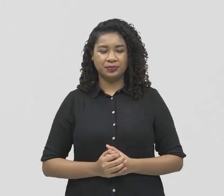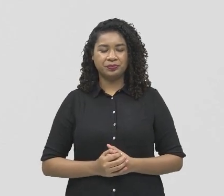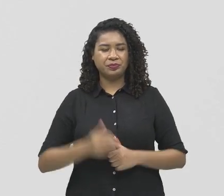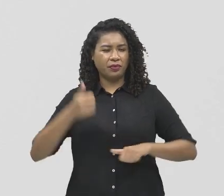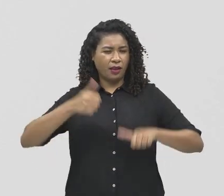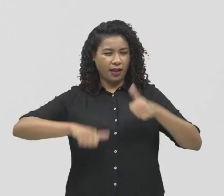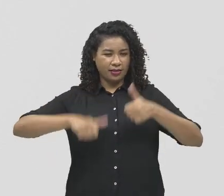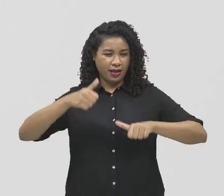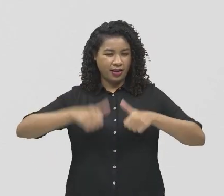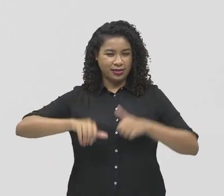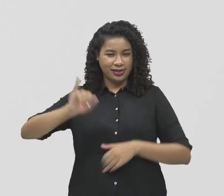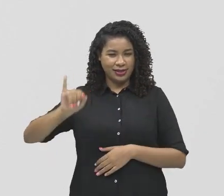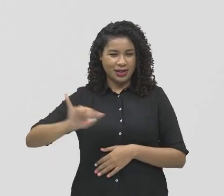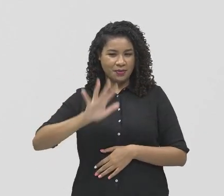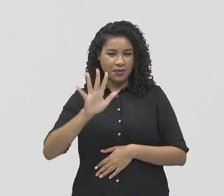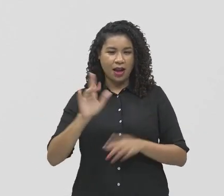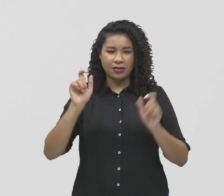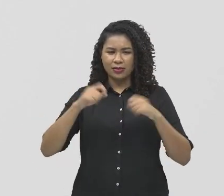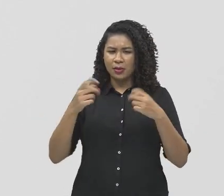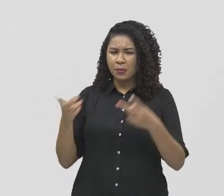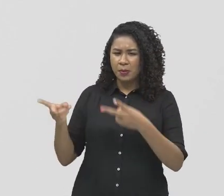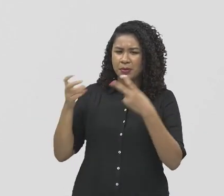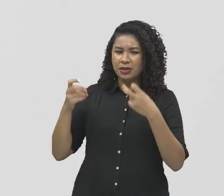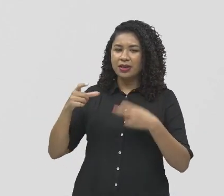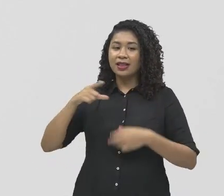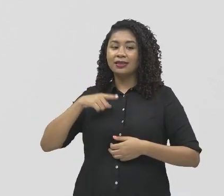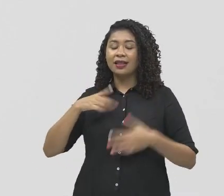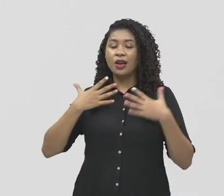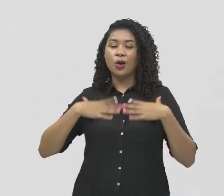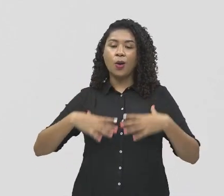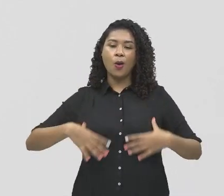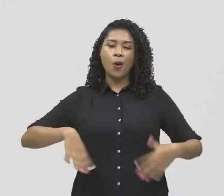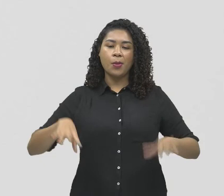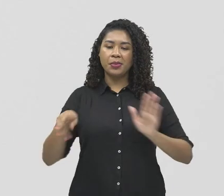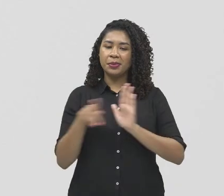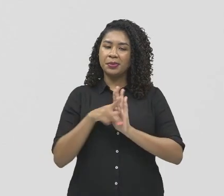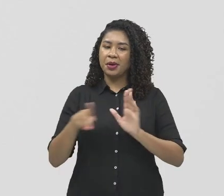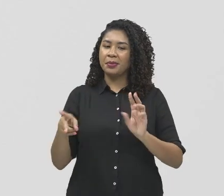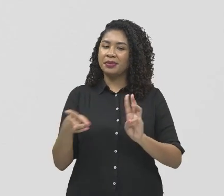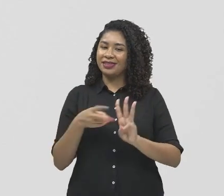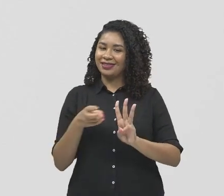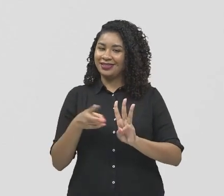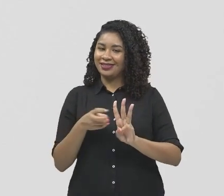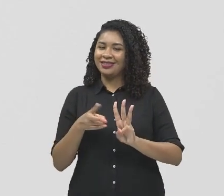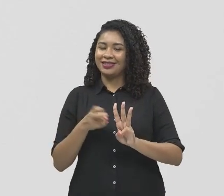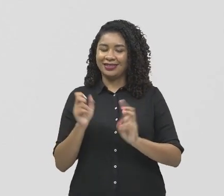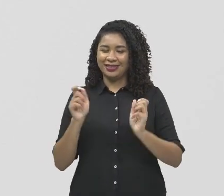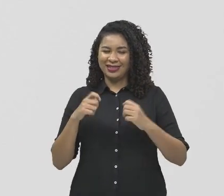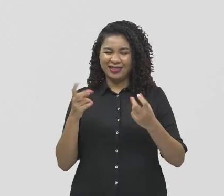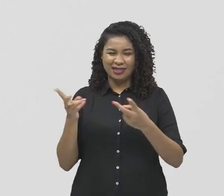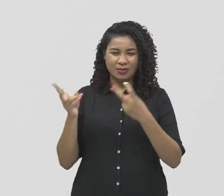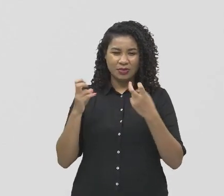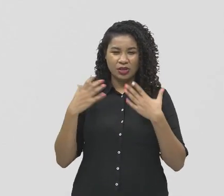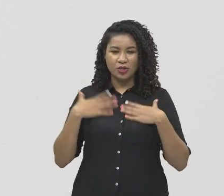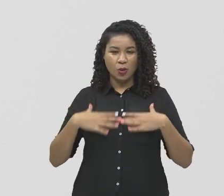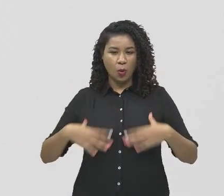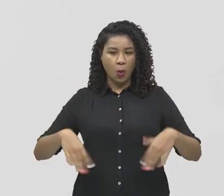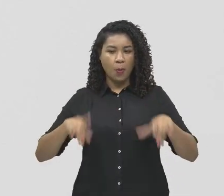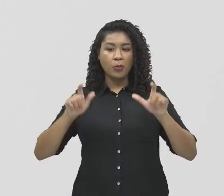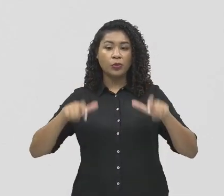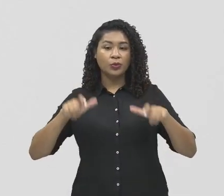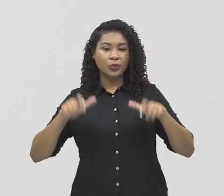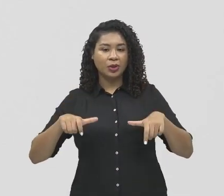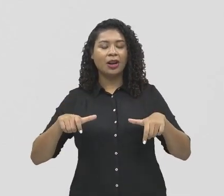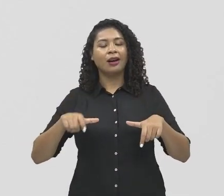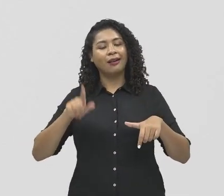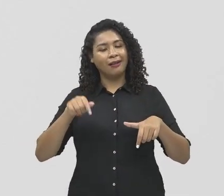analisar essa fotografia, você vê os trajes aí dos dançarinos. Então você identifica tanto o traje, o local,